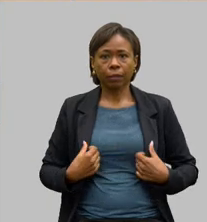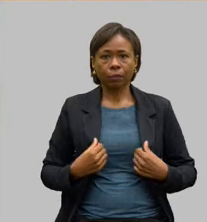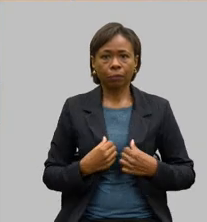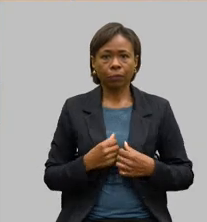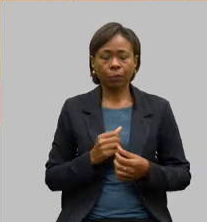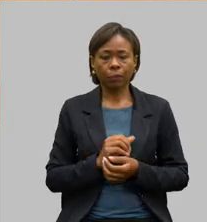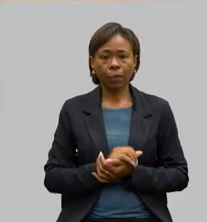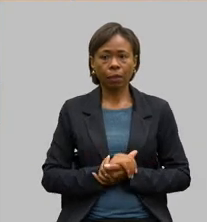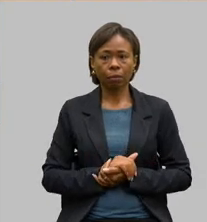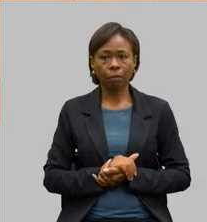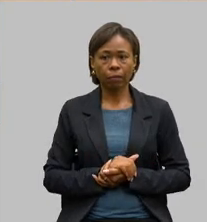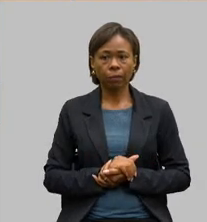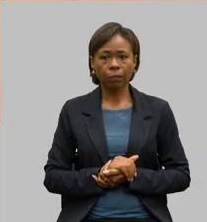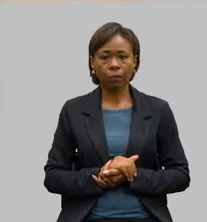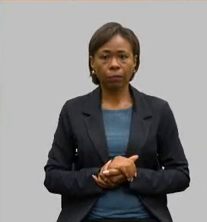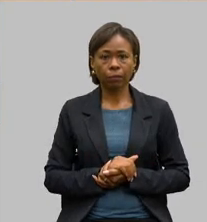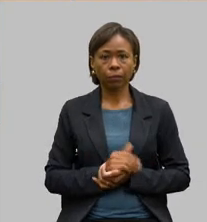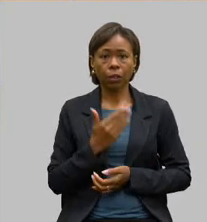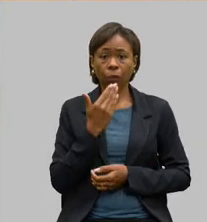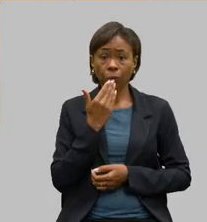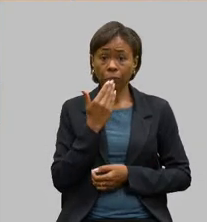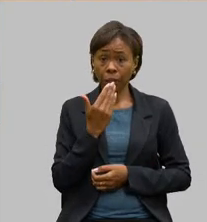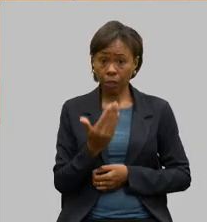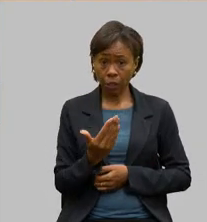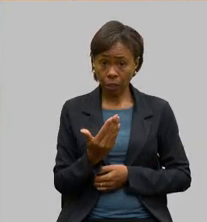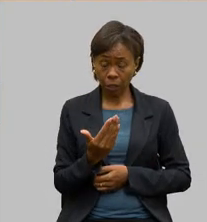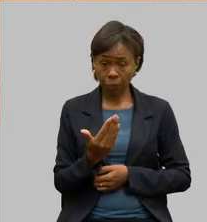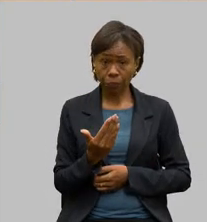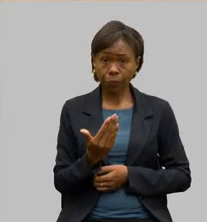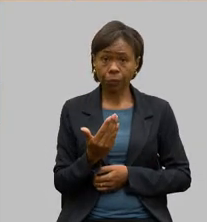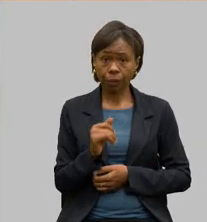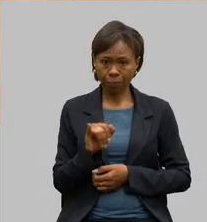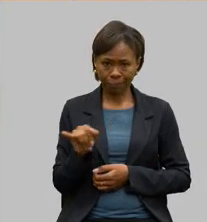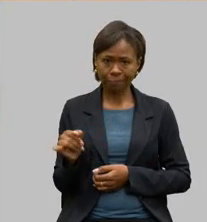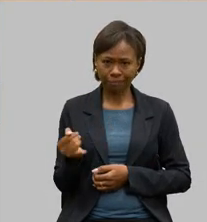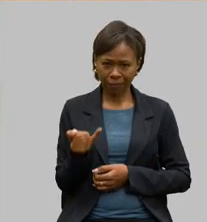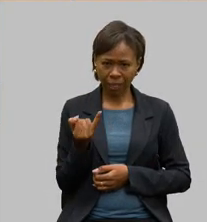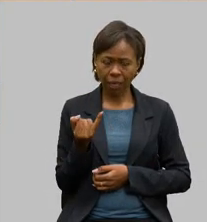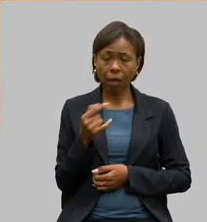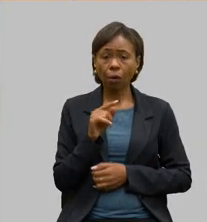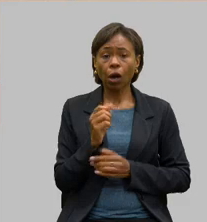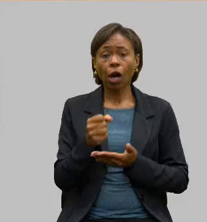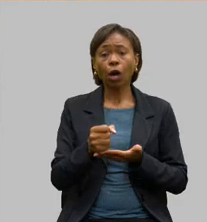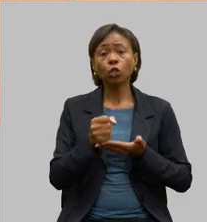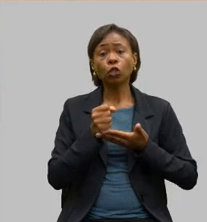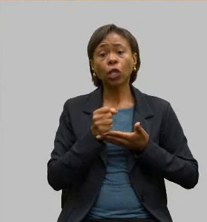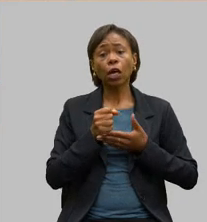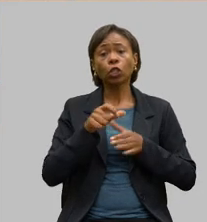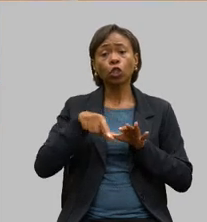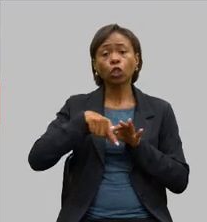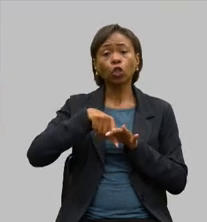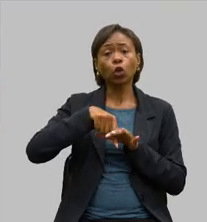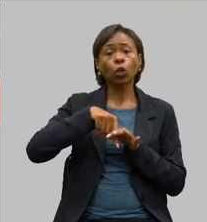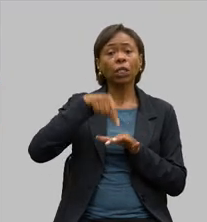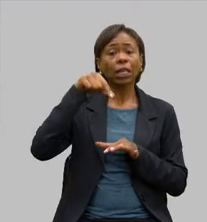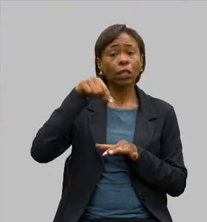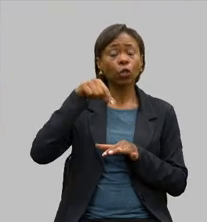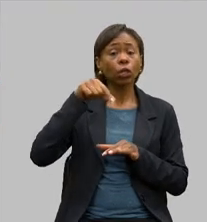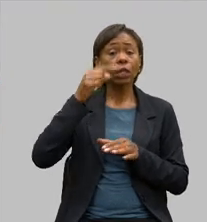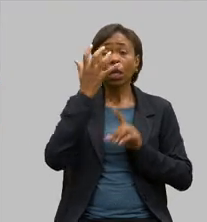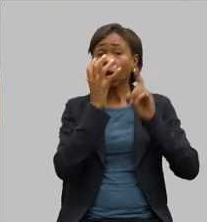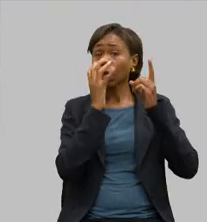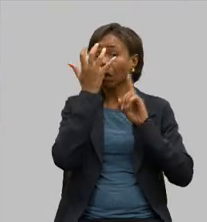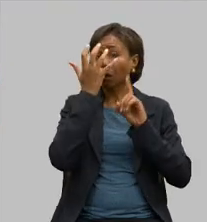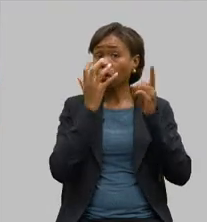Leonas aproveitar aqui e pedir para você Leonas você pode ajudar com a questão dos sorteios do carnaval porque as escolas precisam se organizar com